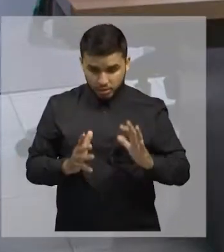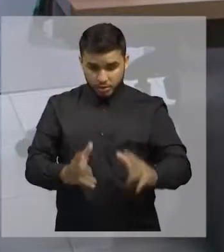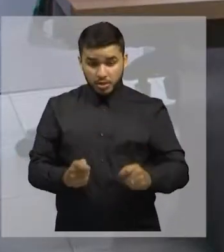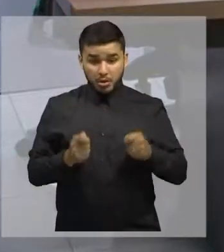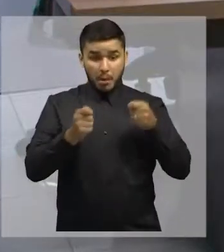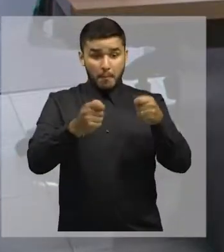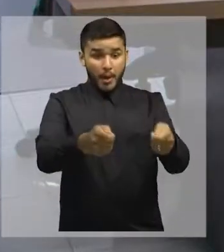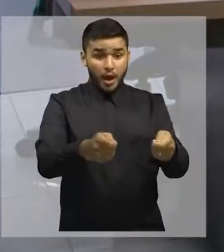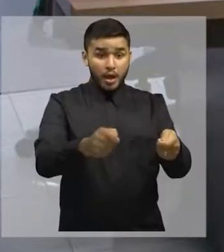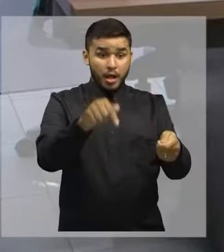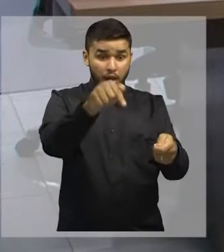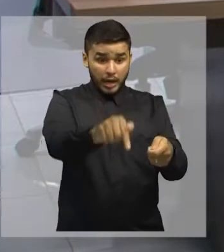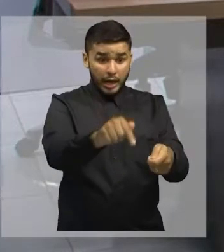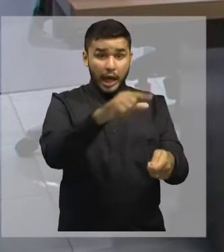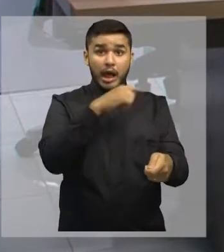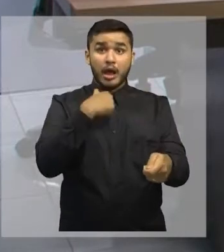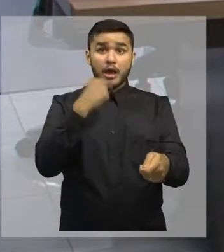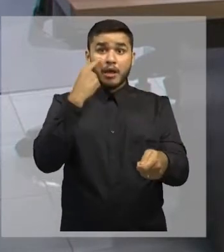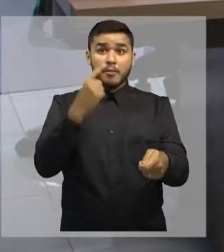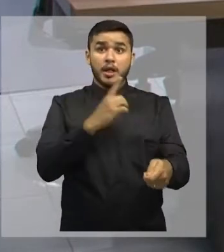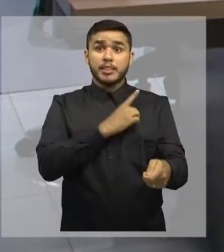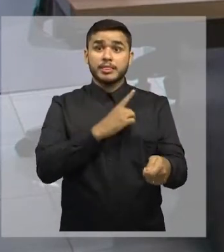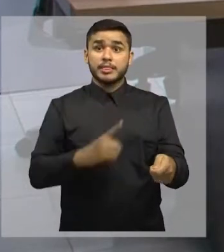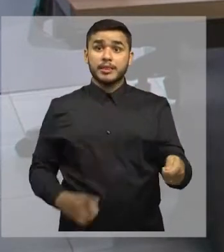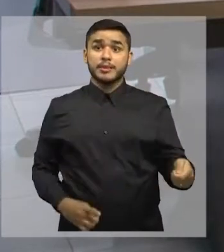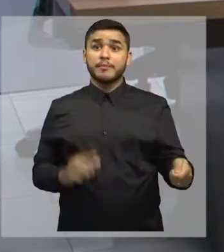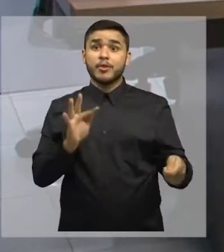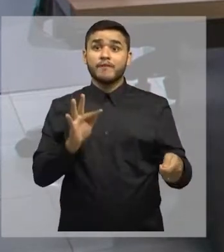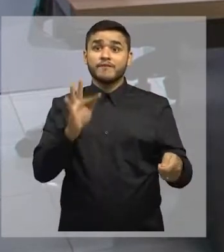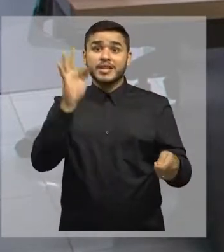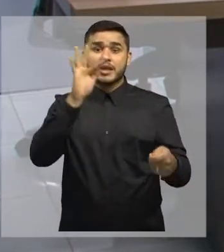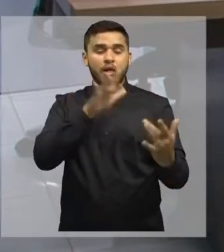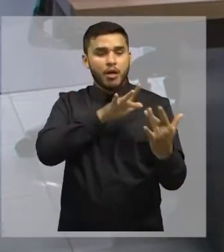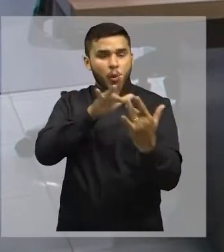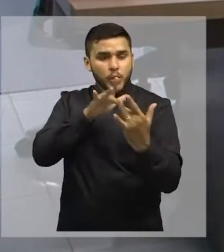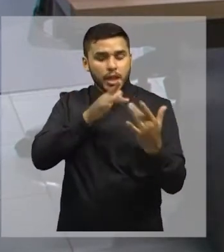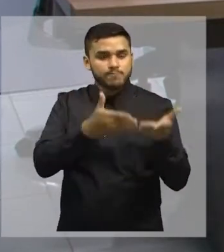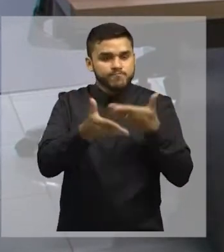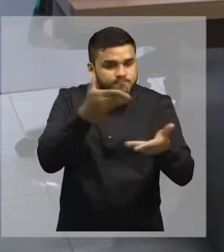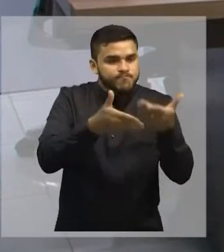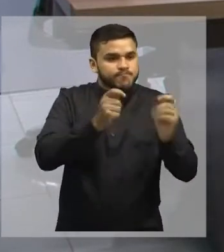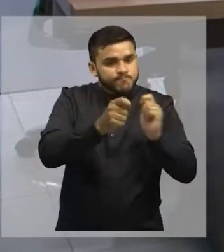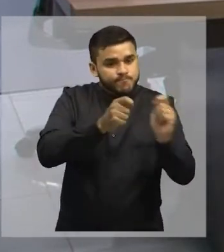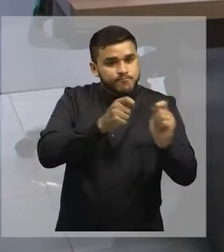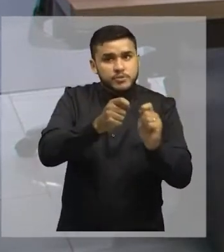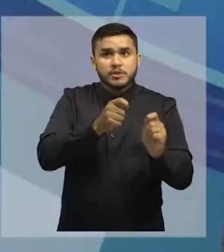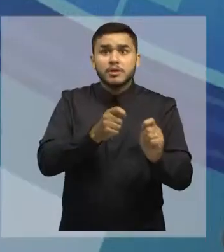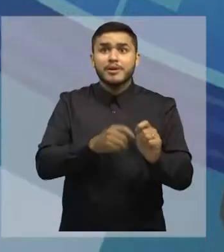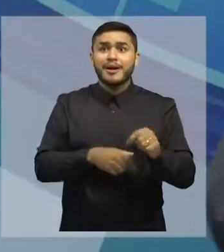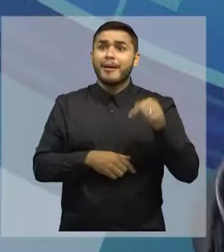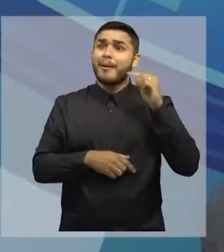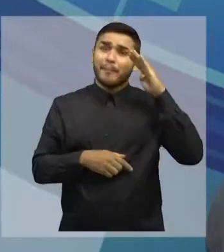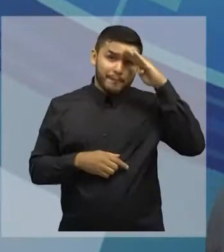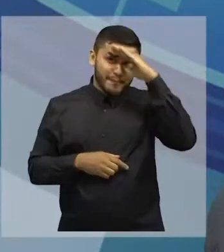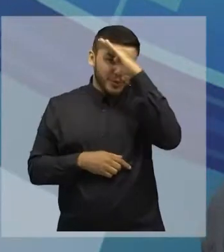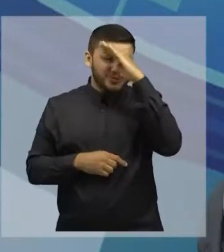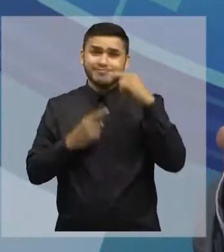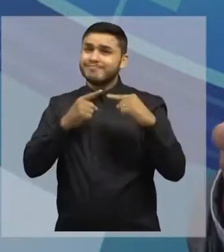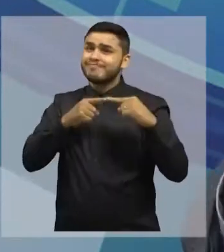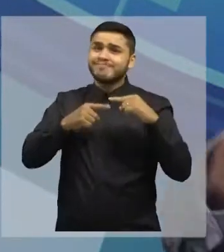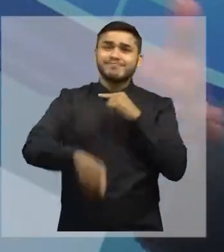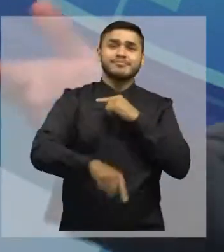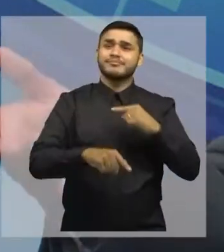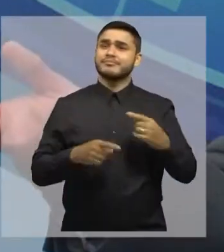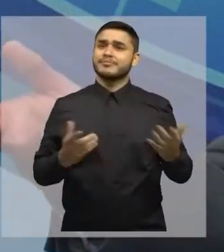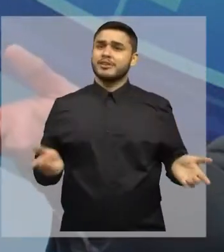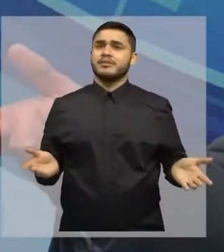uma origem que não negocia. Quer dizer, é uma capacidade inata de negociação, uma incapacidade inata de negociação. E para fazer política, você precisa